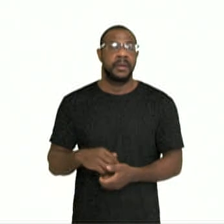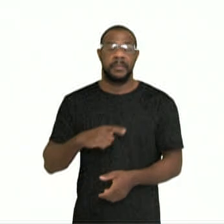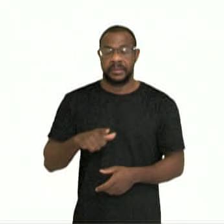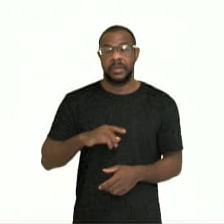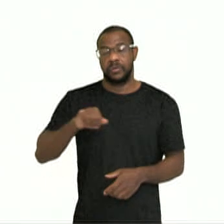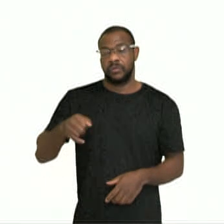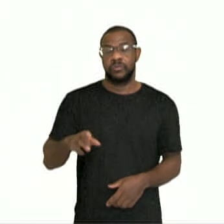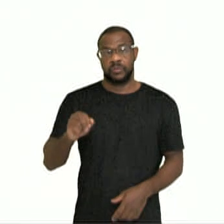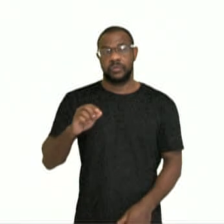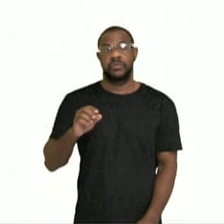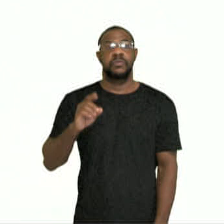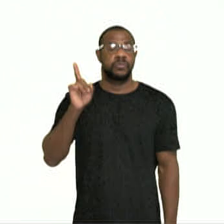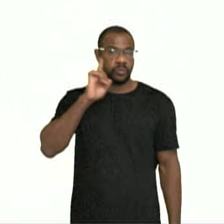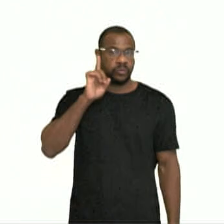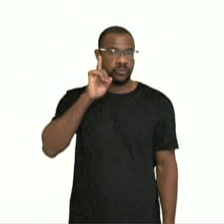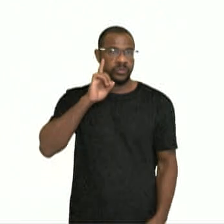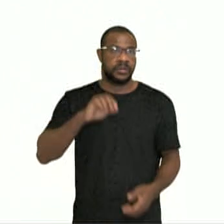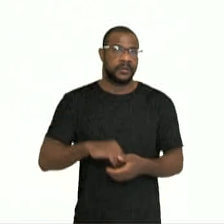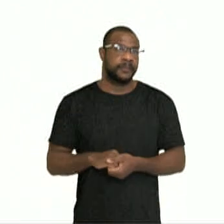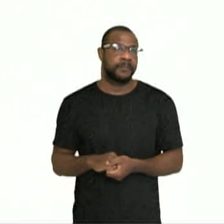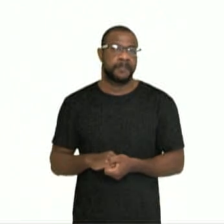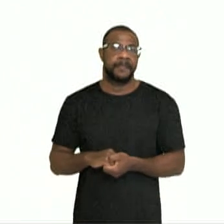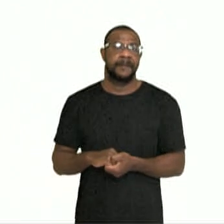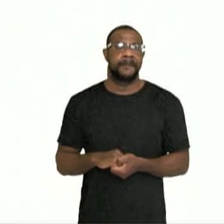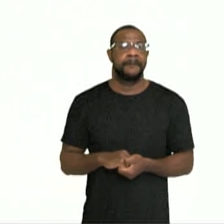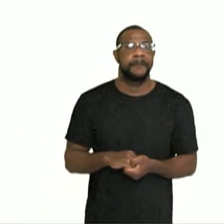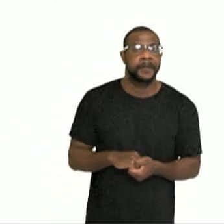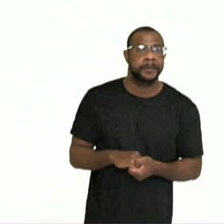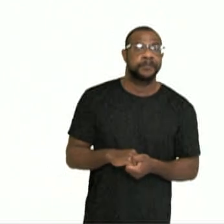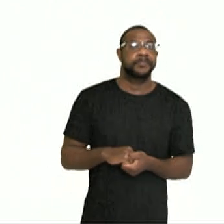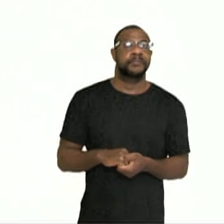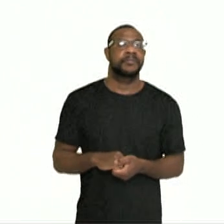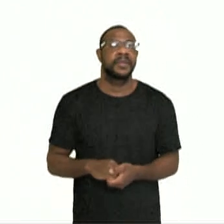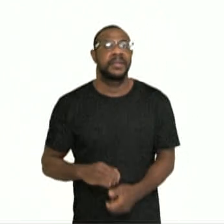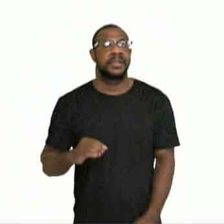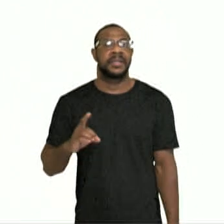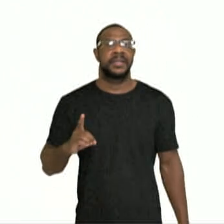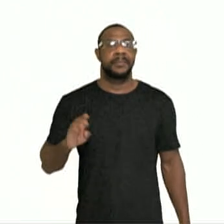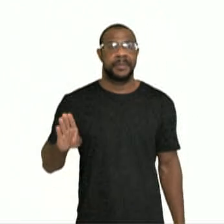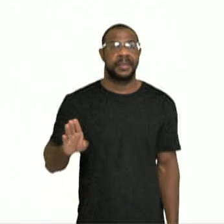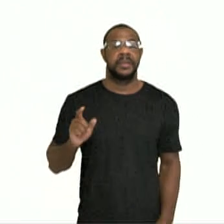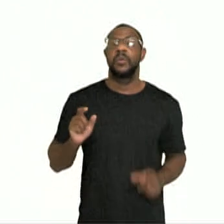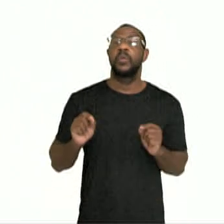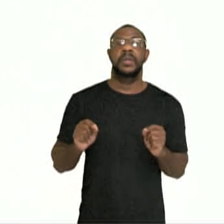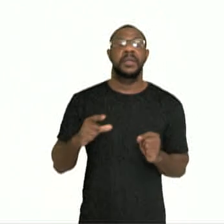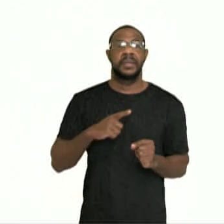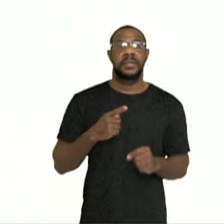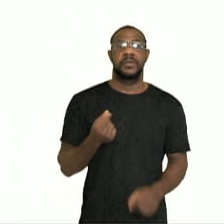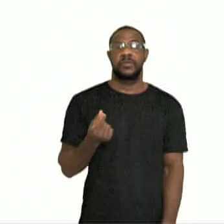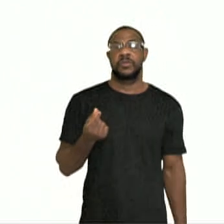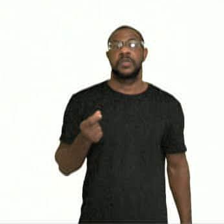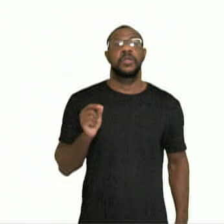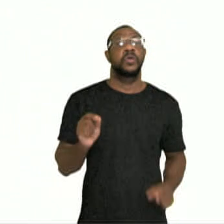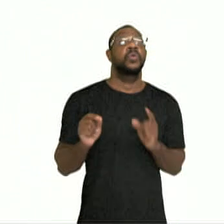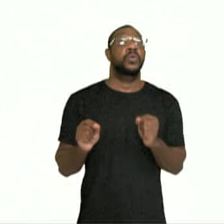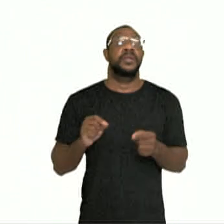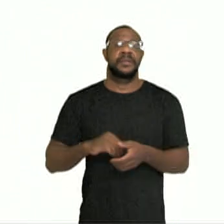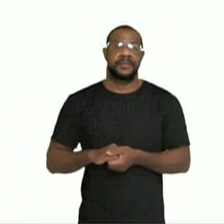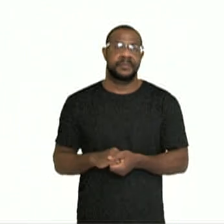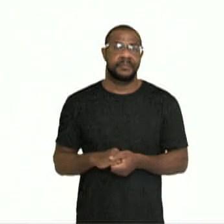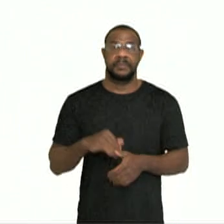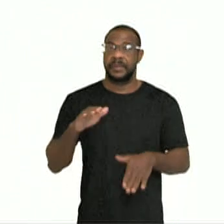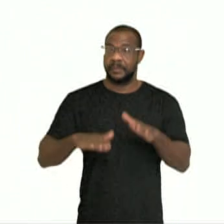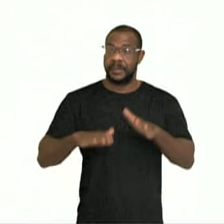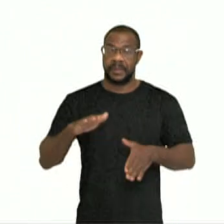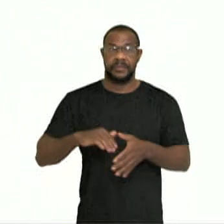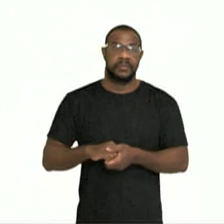diário. Tranquilo? Esses certificados de CDB, ou CDB, eles estão rendendo, isso varia de instituição para